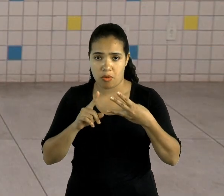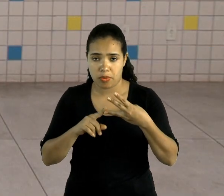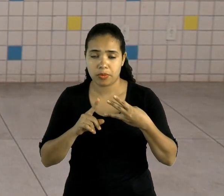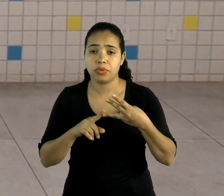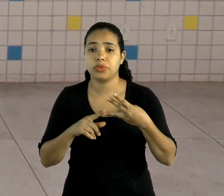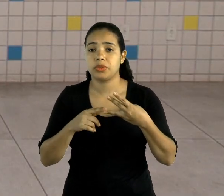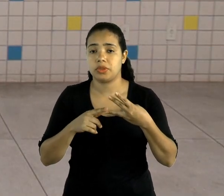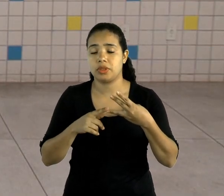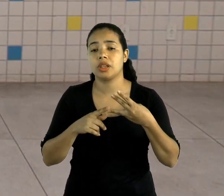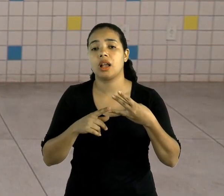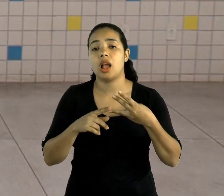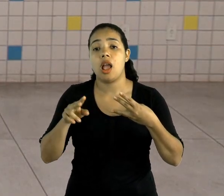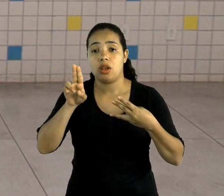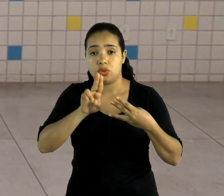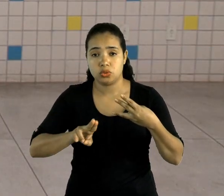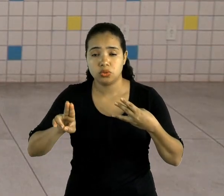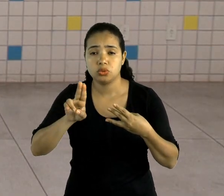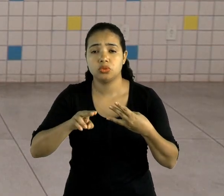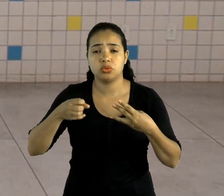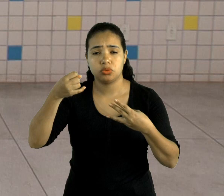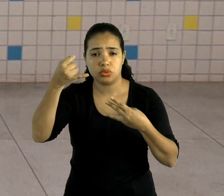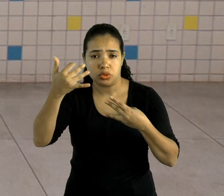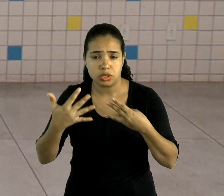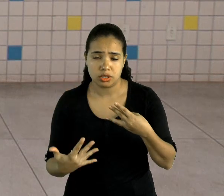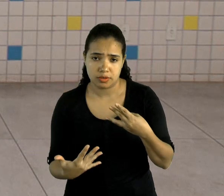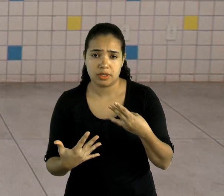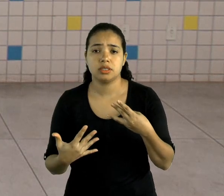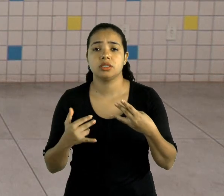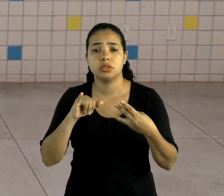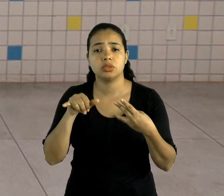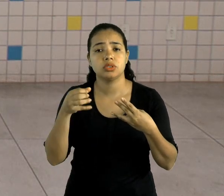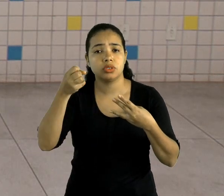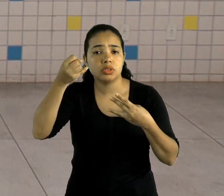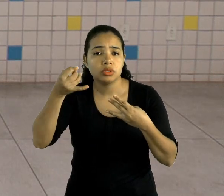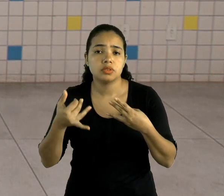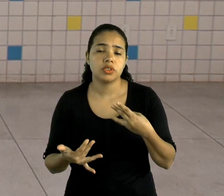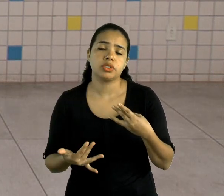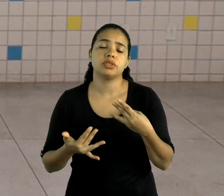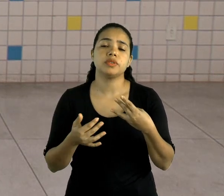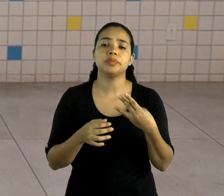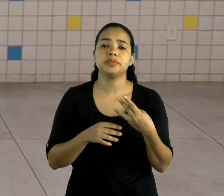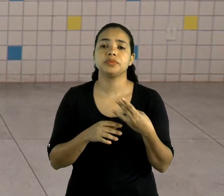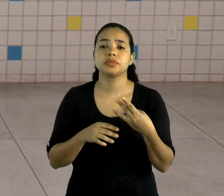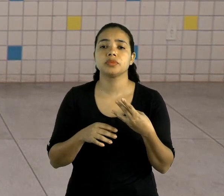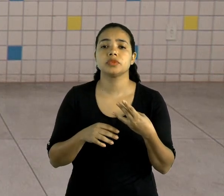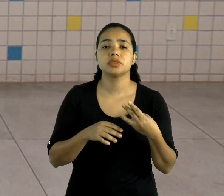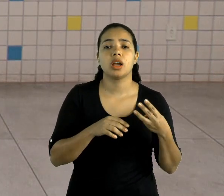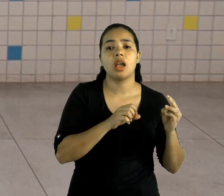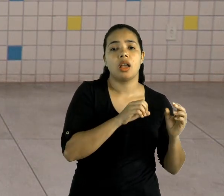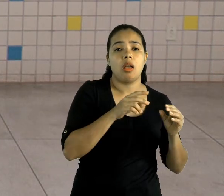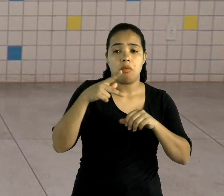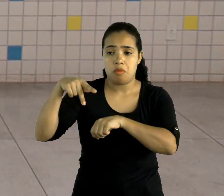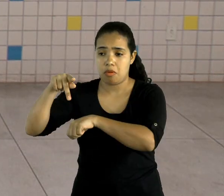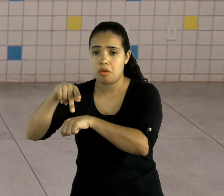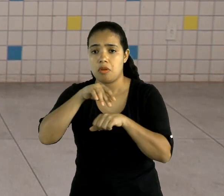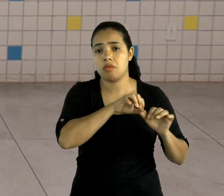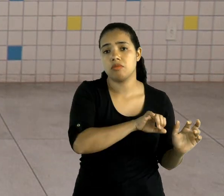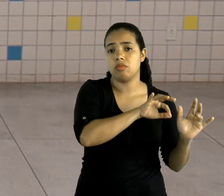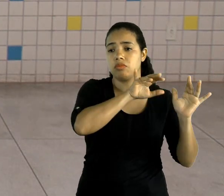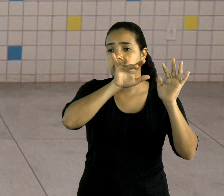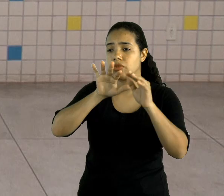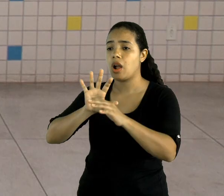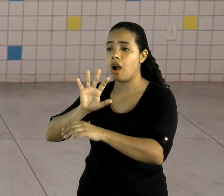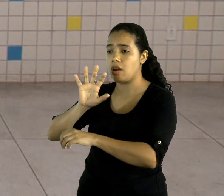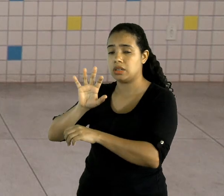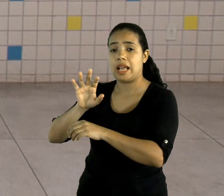muito utilizado, uma justificativa muito utilizada, é que os imigrantes eles vão tomar o mercado de trabalho,